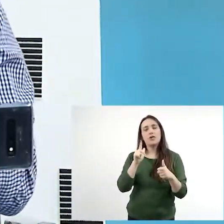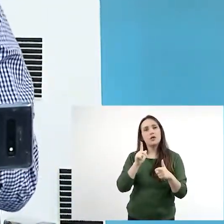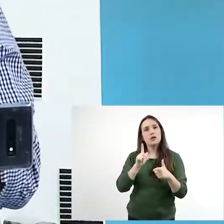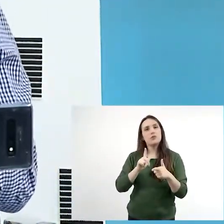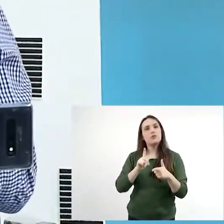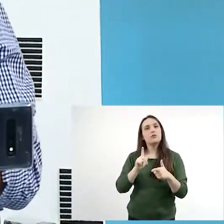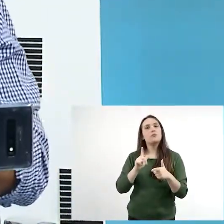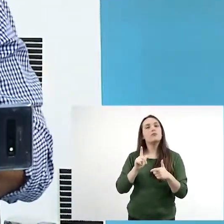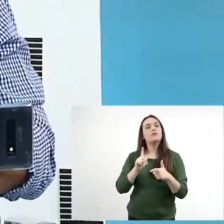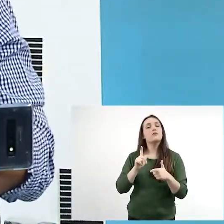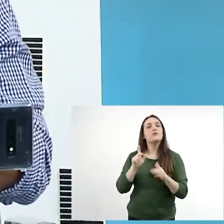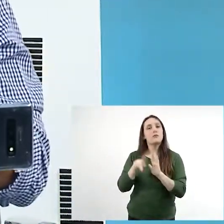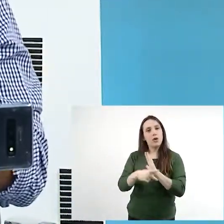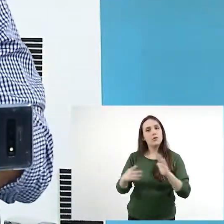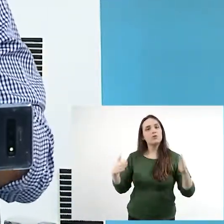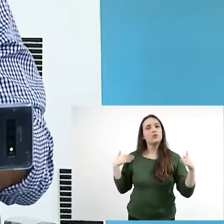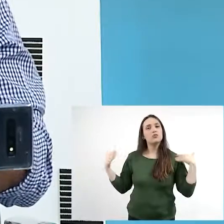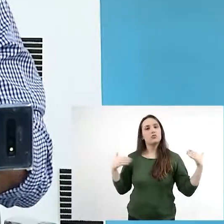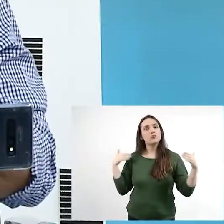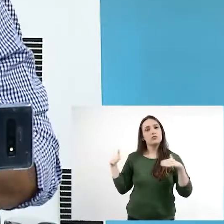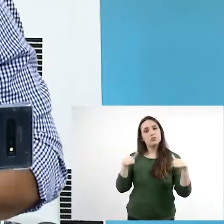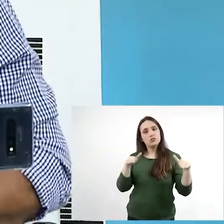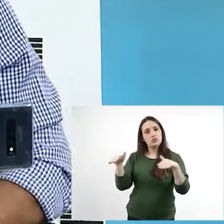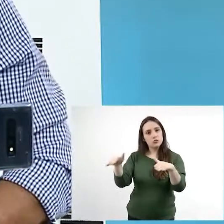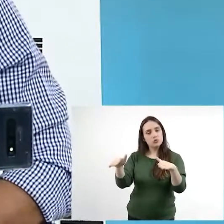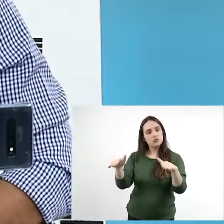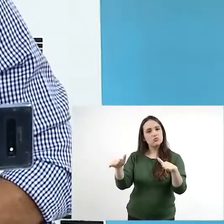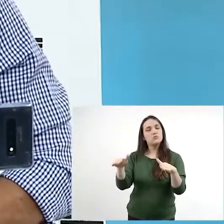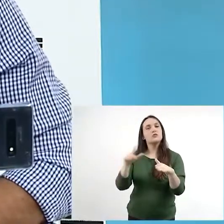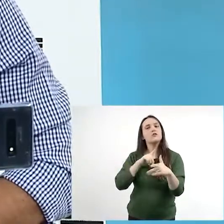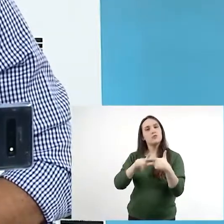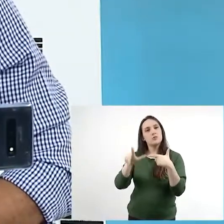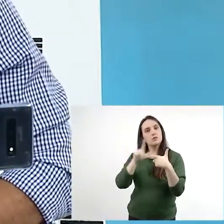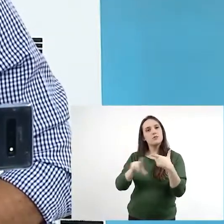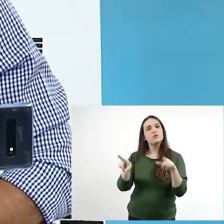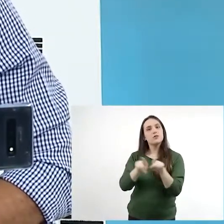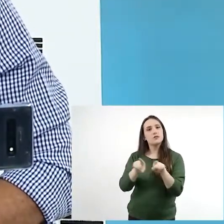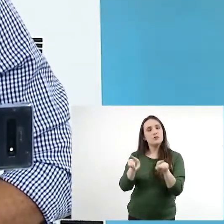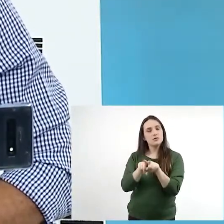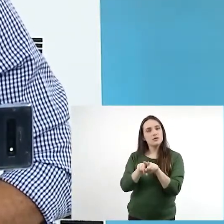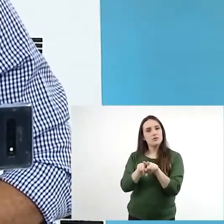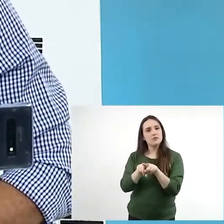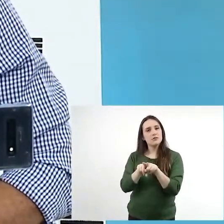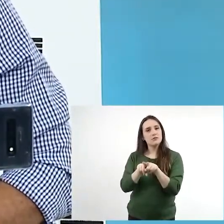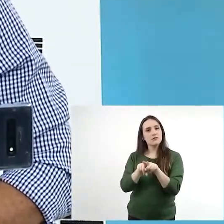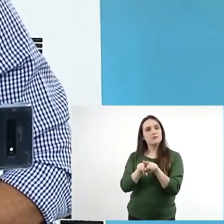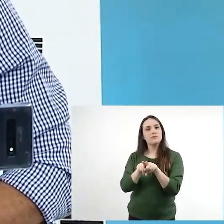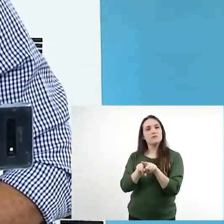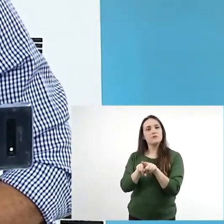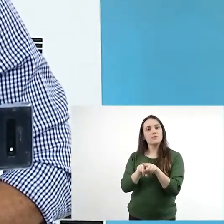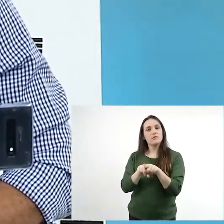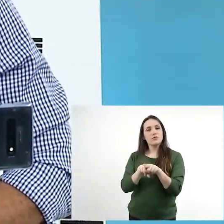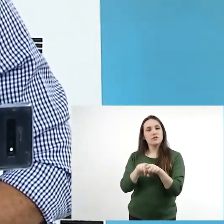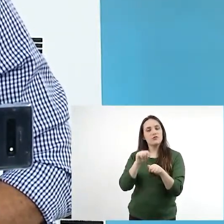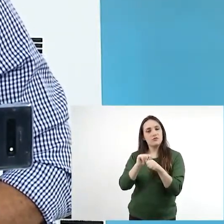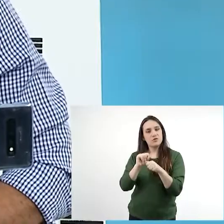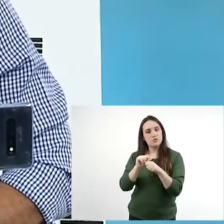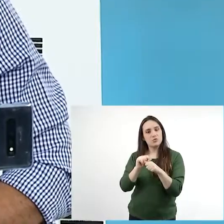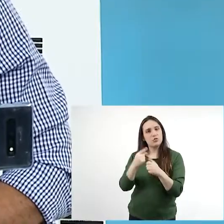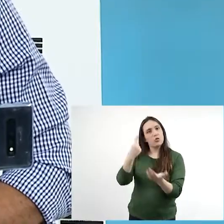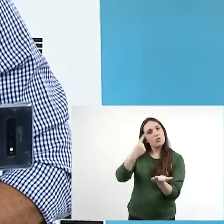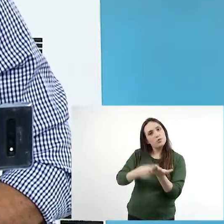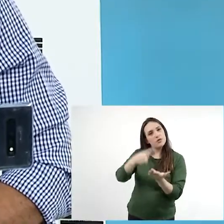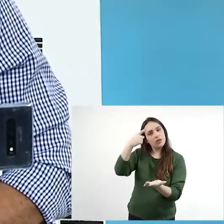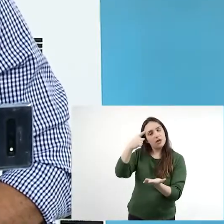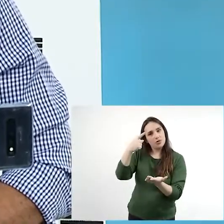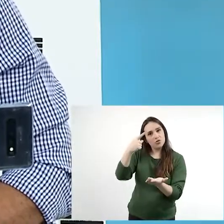setor de turismo. Tivemos, junto com a empresa de turismo estatal do Estado, fizemos um termo de cooperação